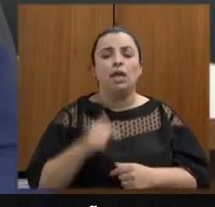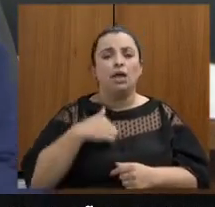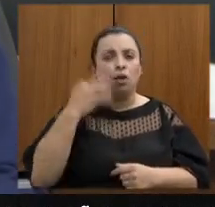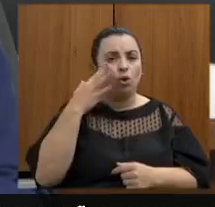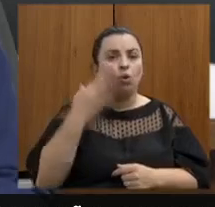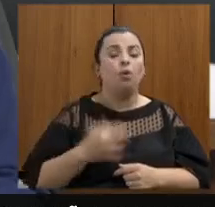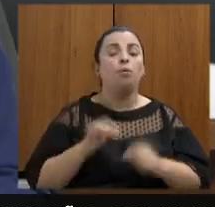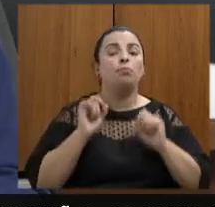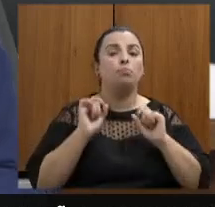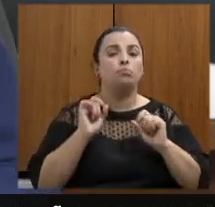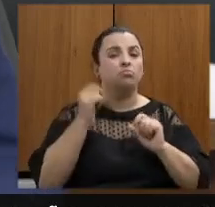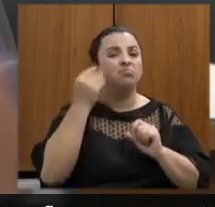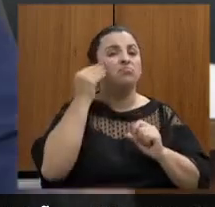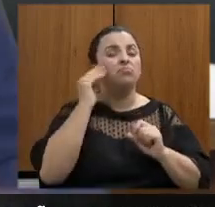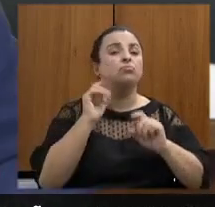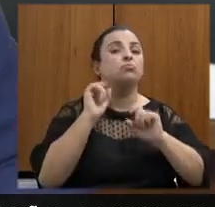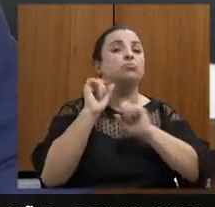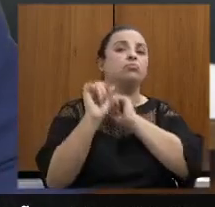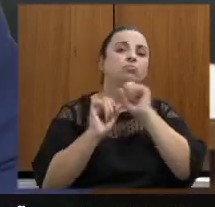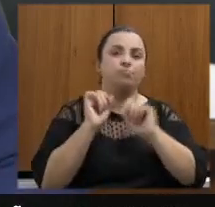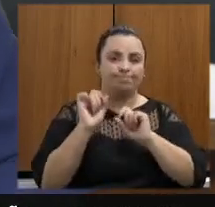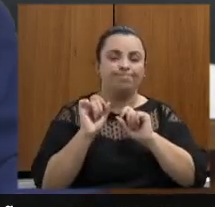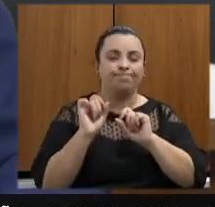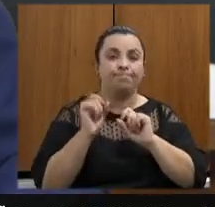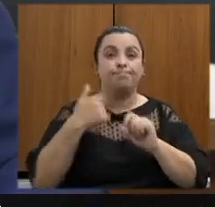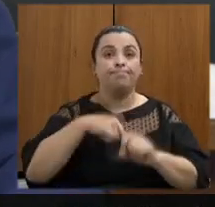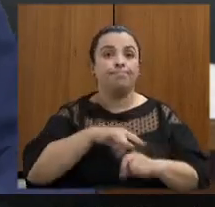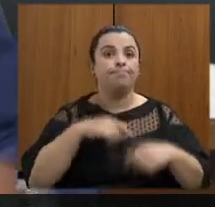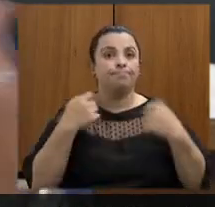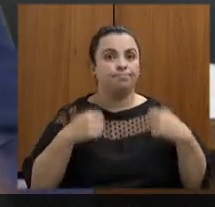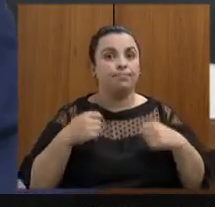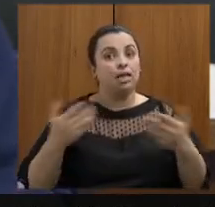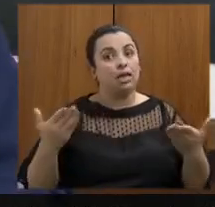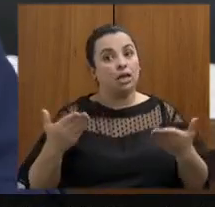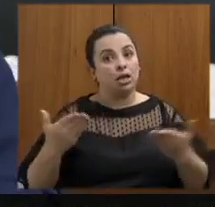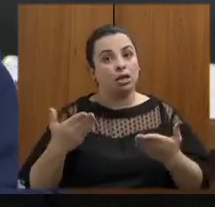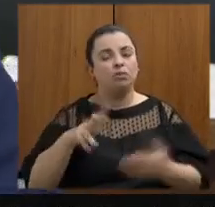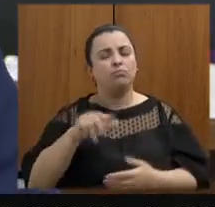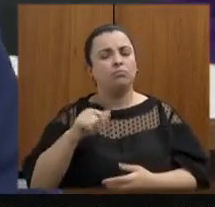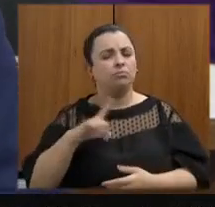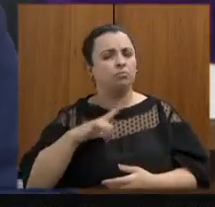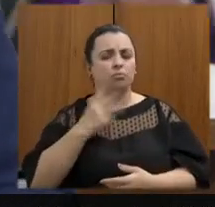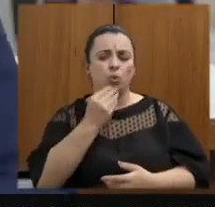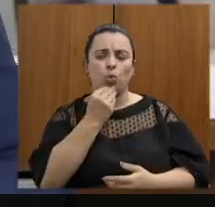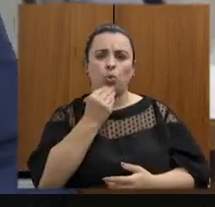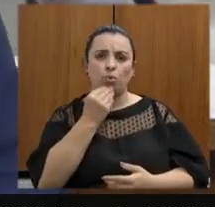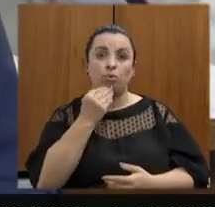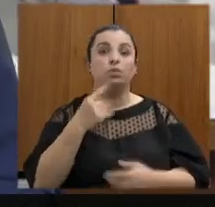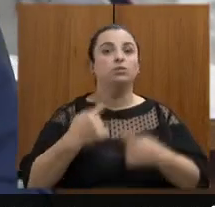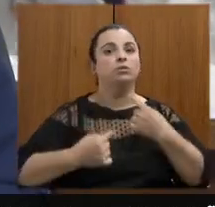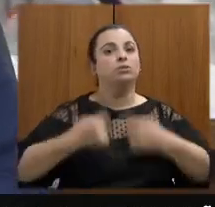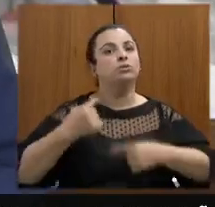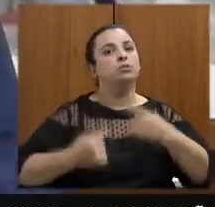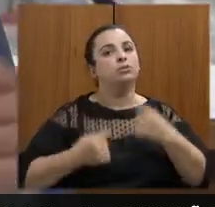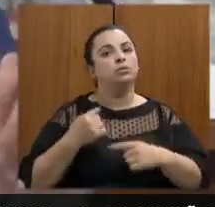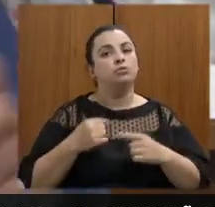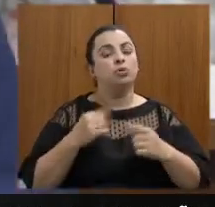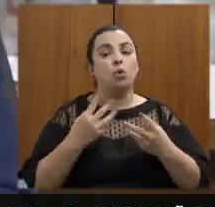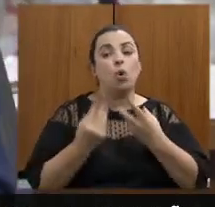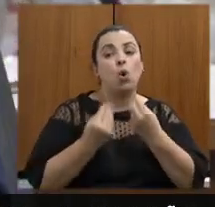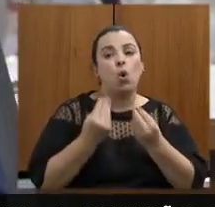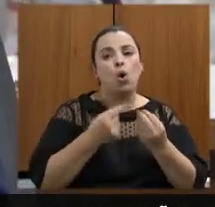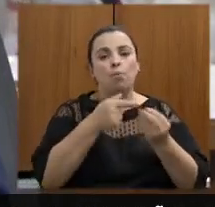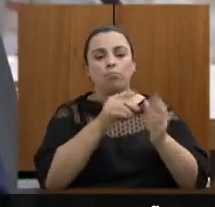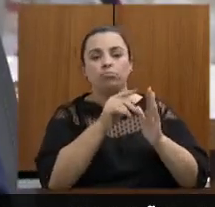deputado que efetivamente né Nós precisamos agora e nós teremos a oportunidade de discutir a formação